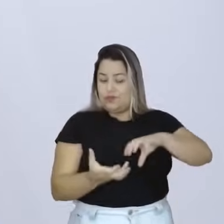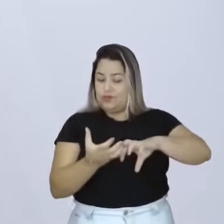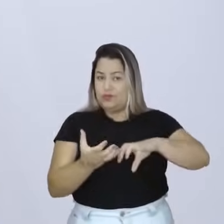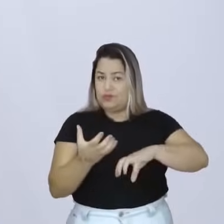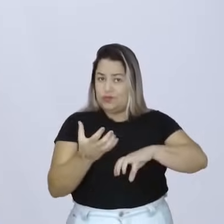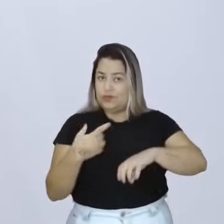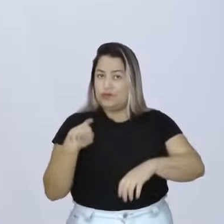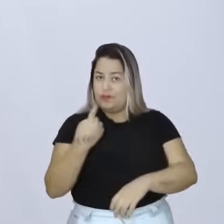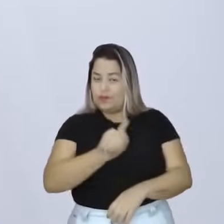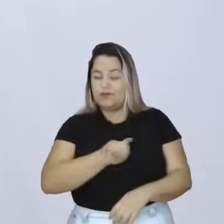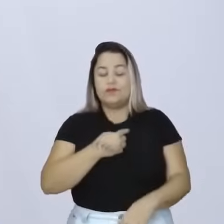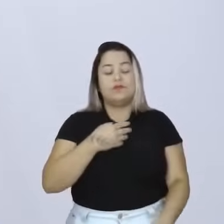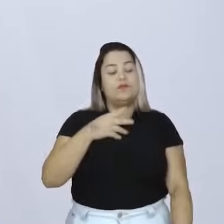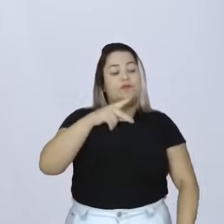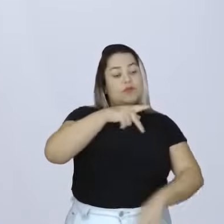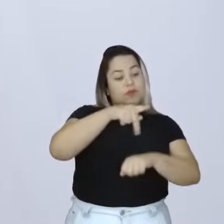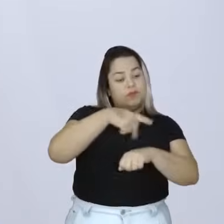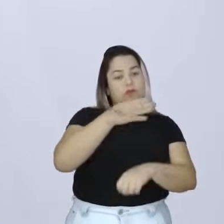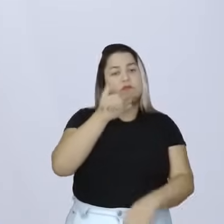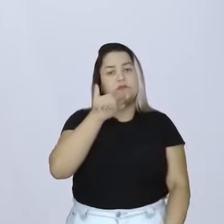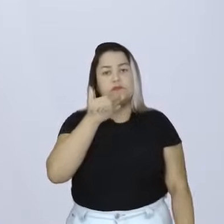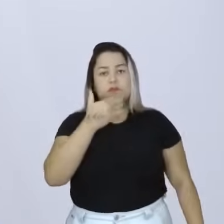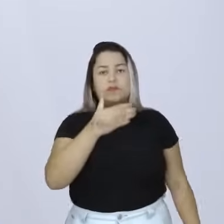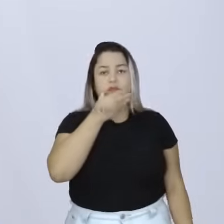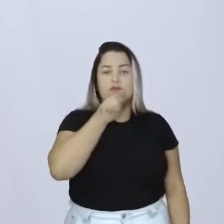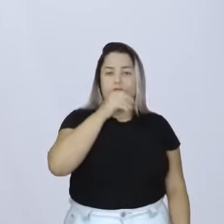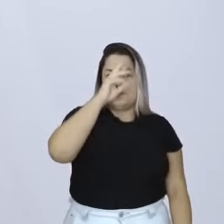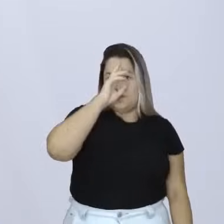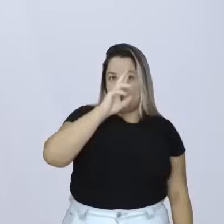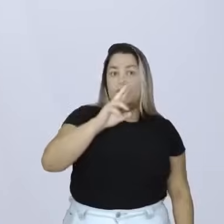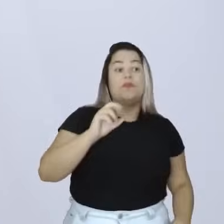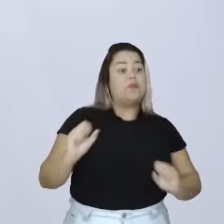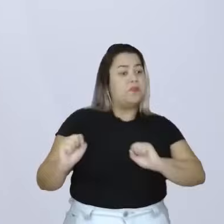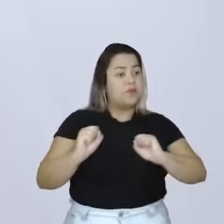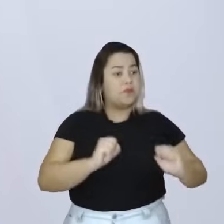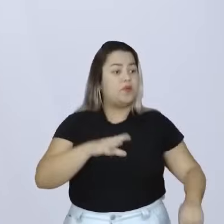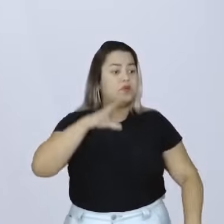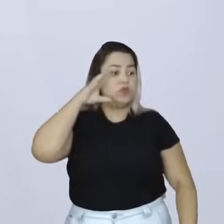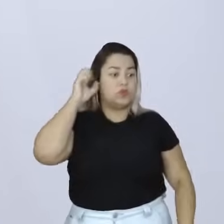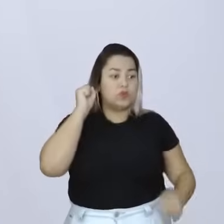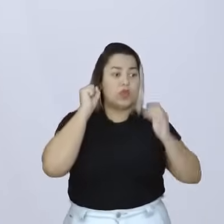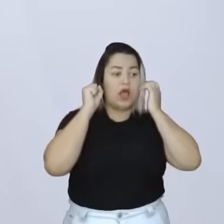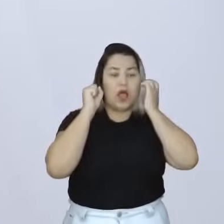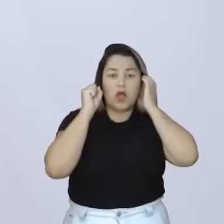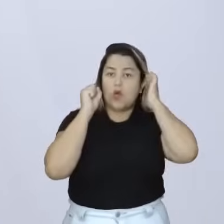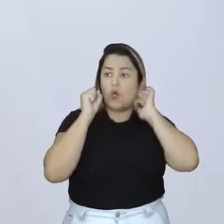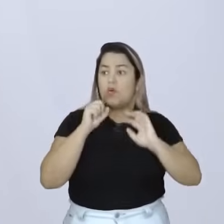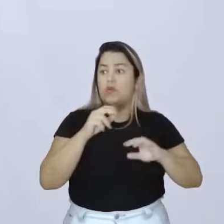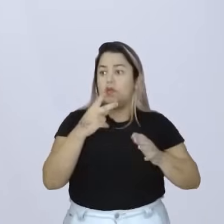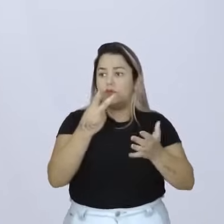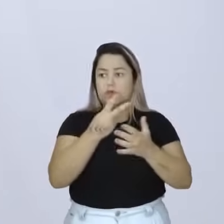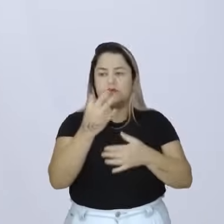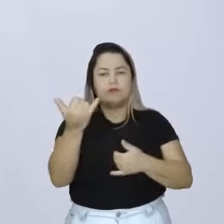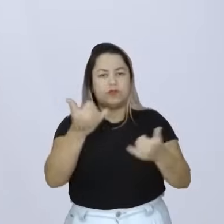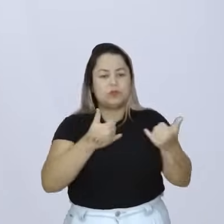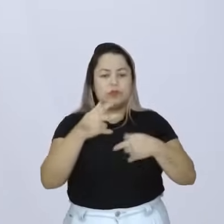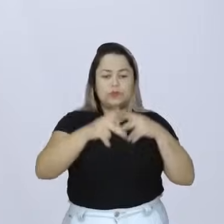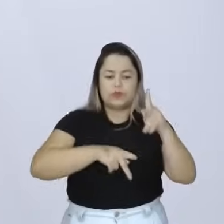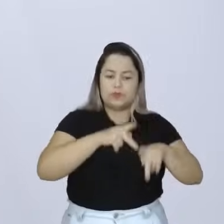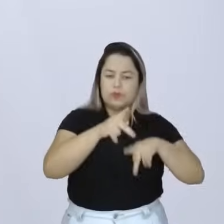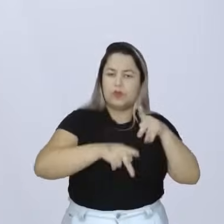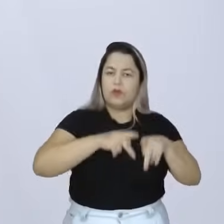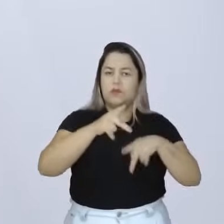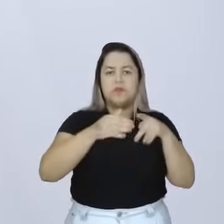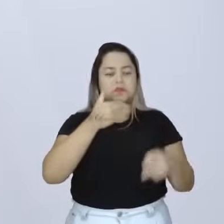país. O nosso apelo é que os senhores e as senhoras possam ouvir o que veio do povo. Ouvir